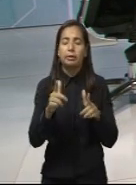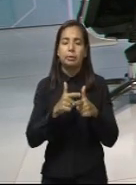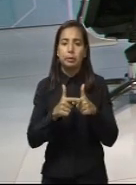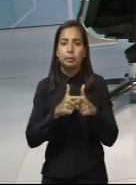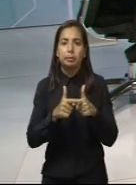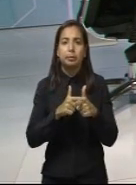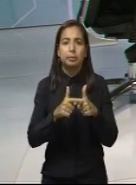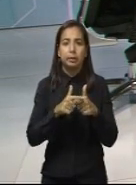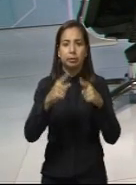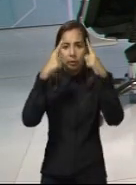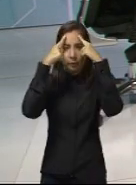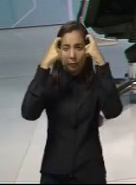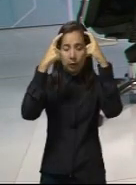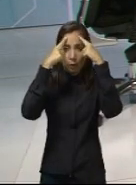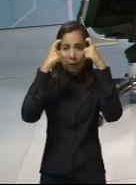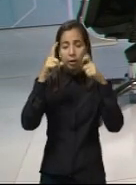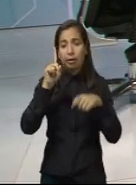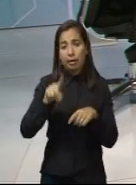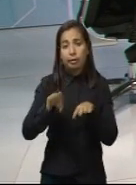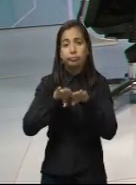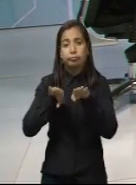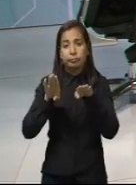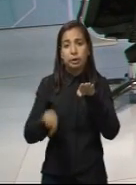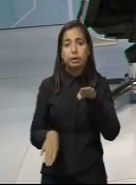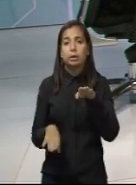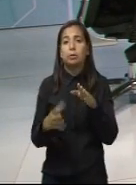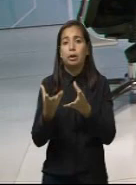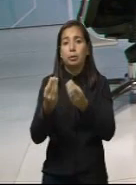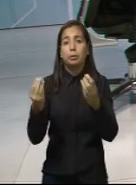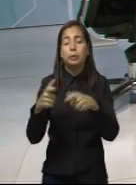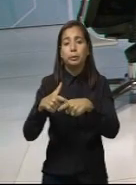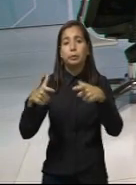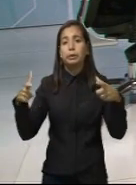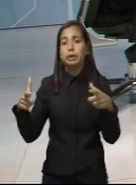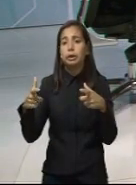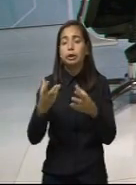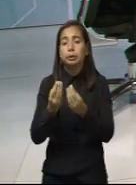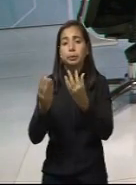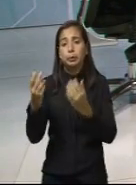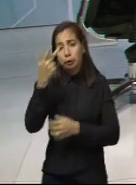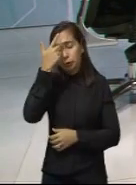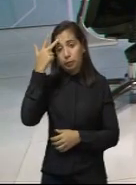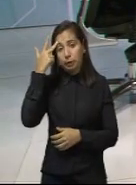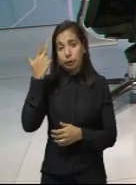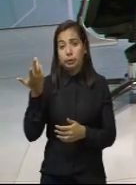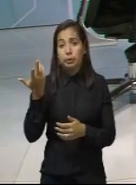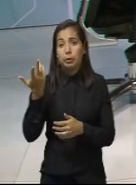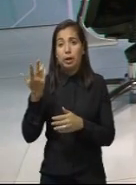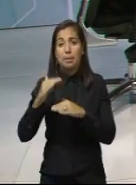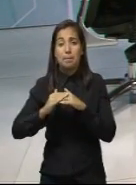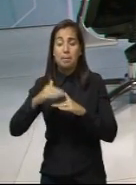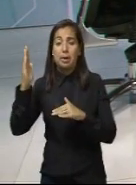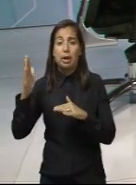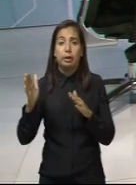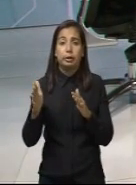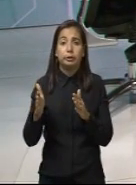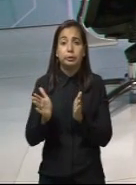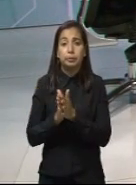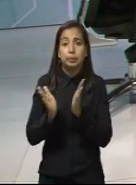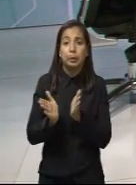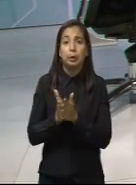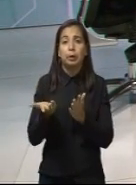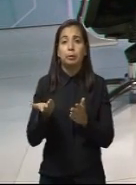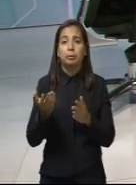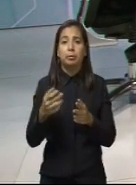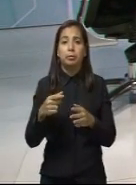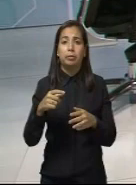brasileira, é um problema da grande desigualdade, etc. Não, isso não resta a menor dúvida que é uma ambientação propícia. É muito mais complexo do que isso.